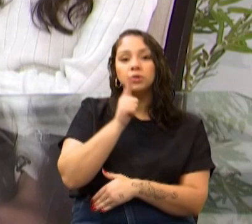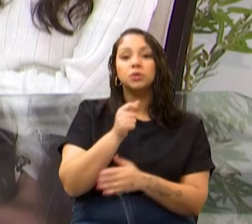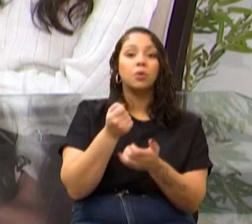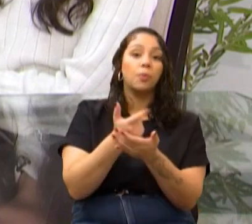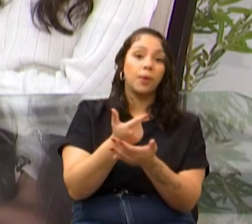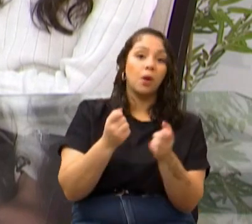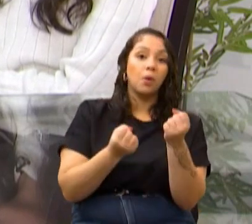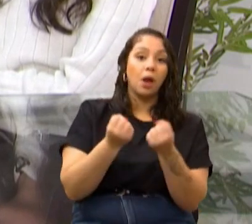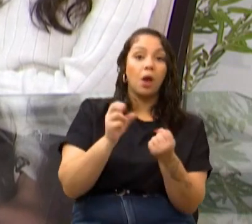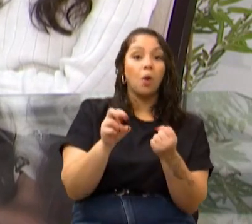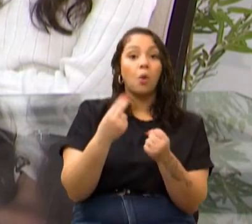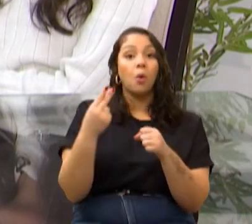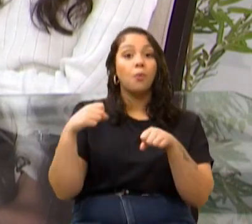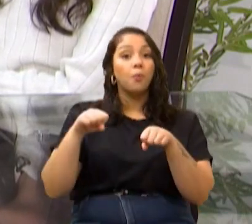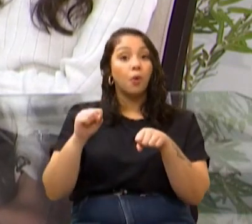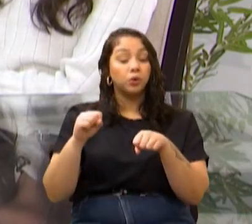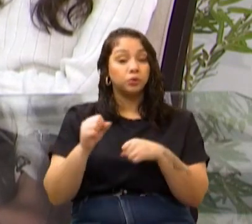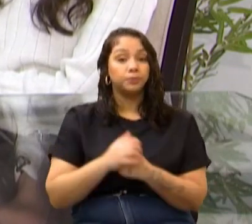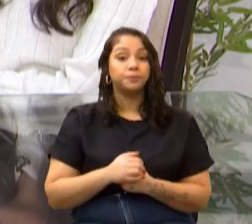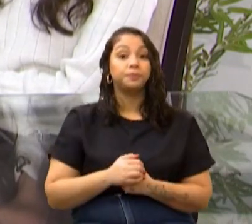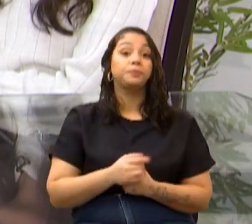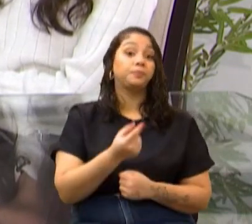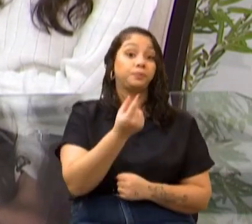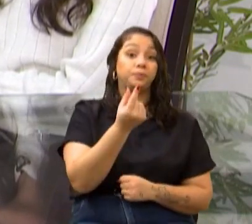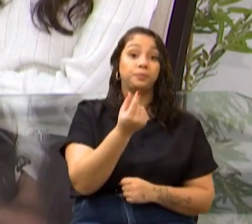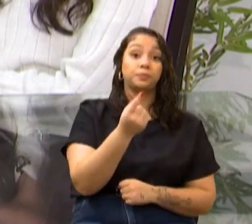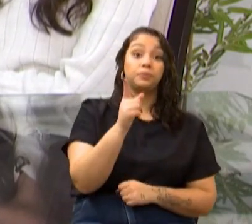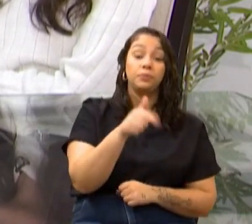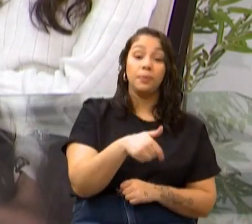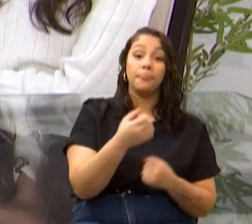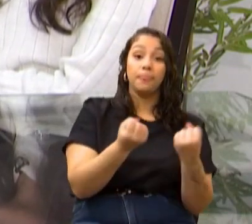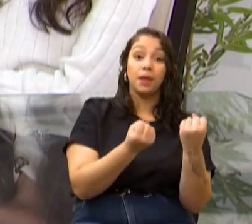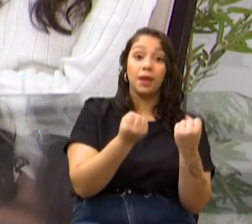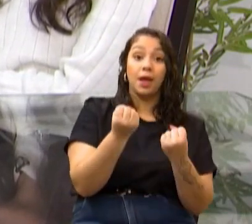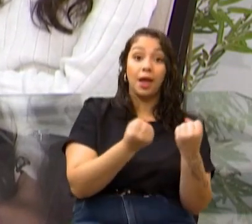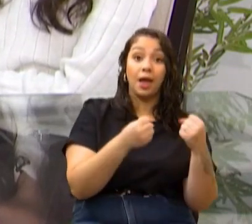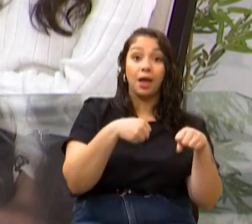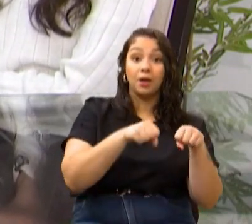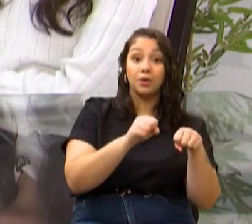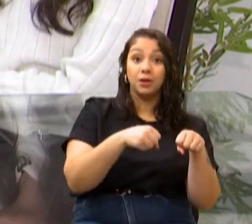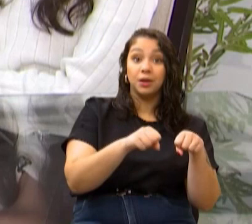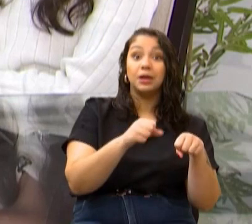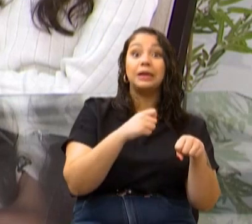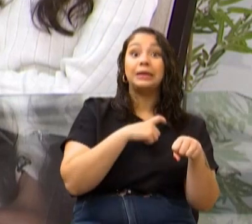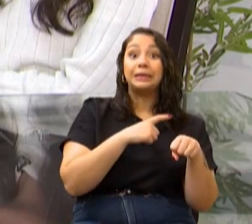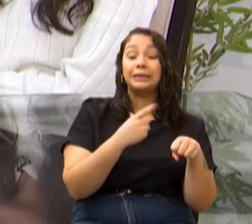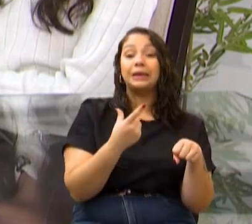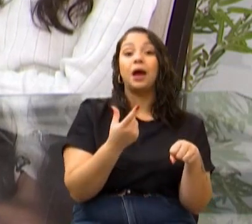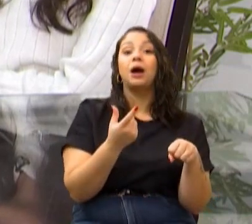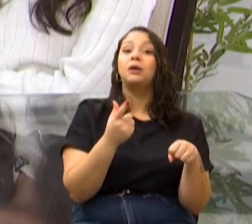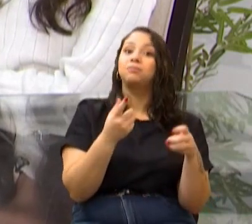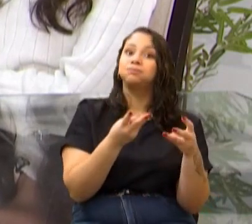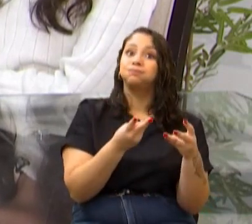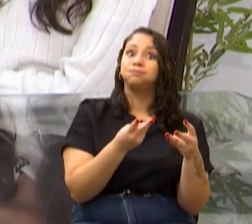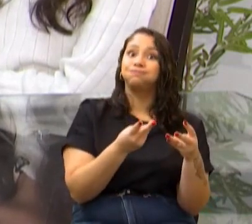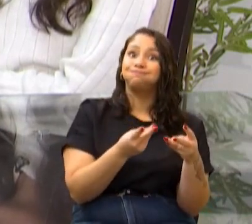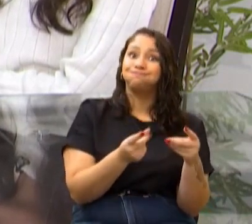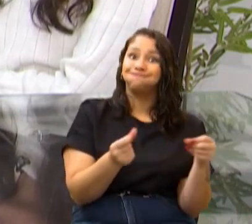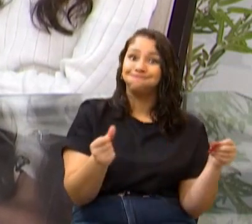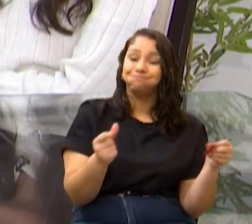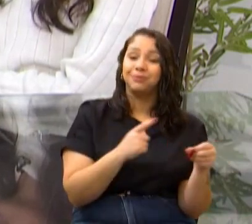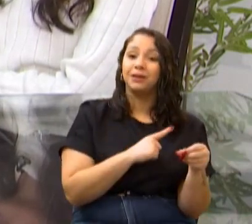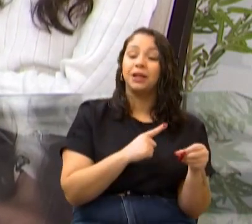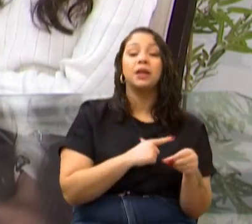uma moto? Lembrando que quando a gente fala em veículo, eu estou falando num bem durável que é altamente depreciável. O